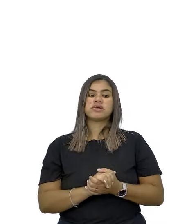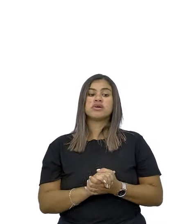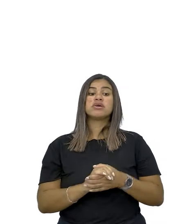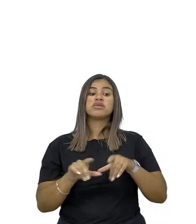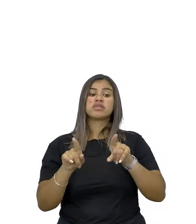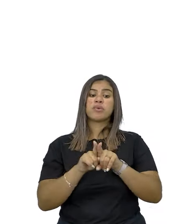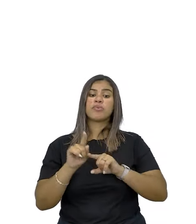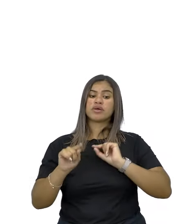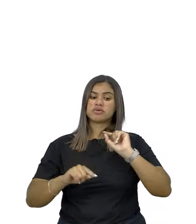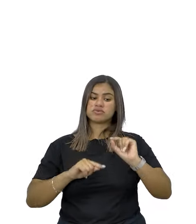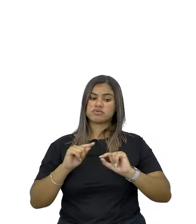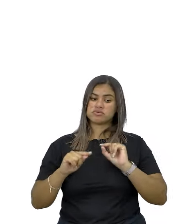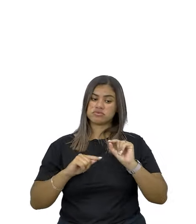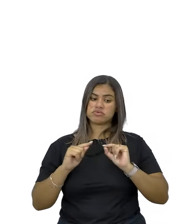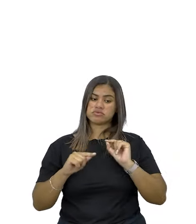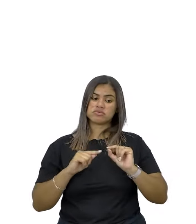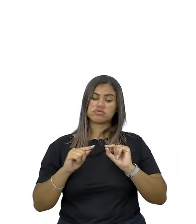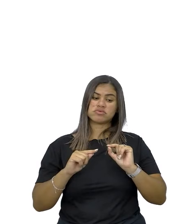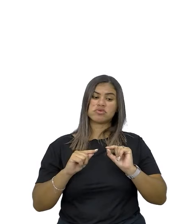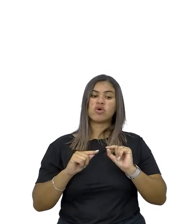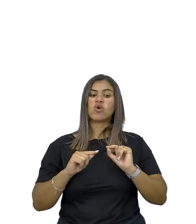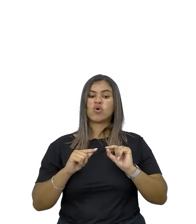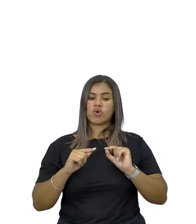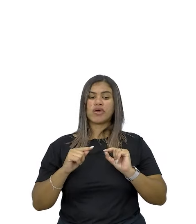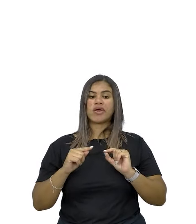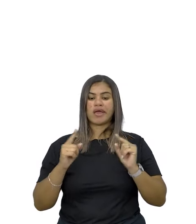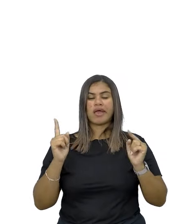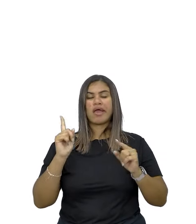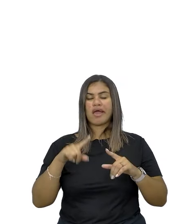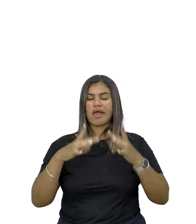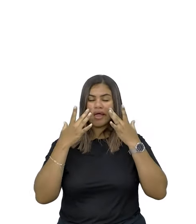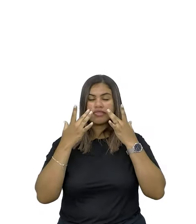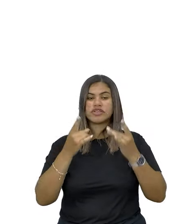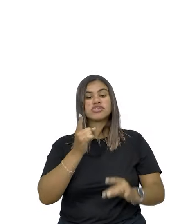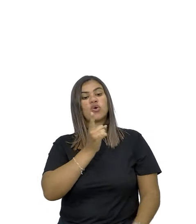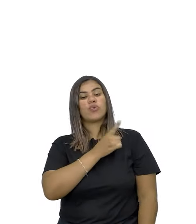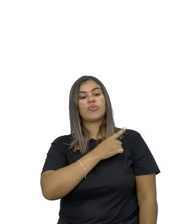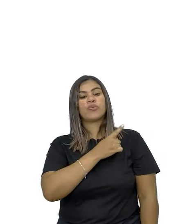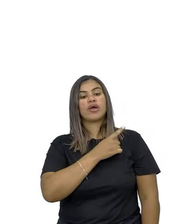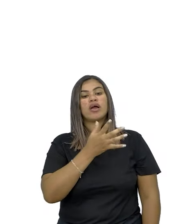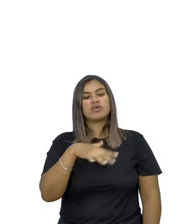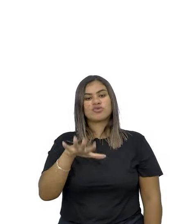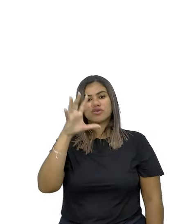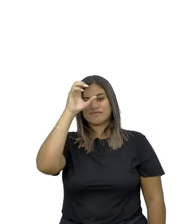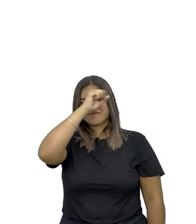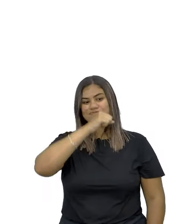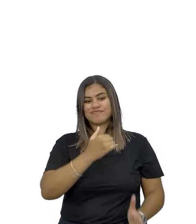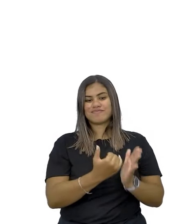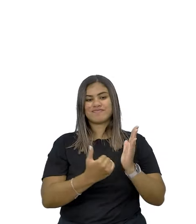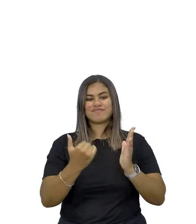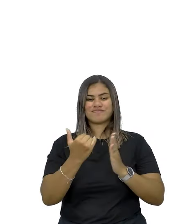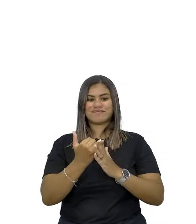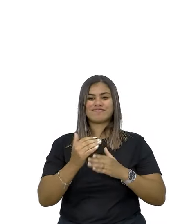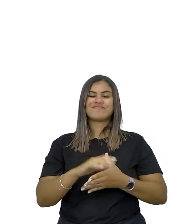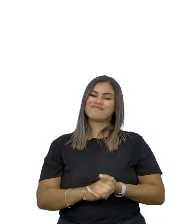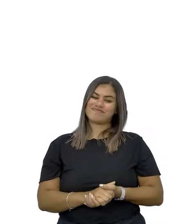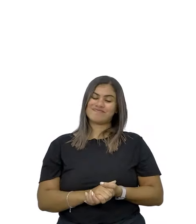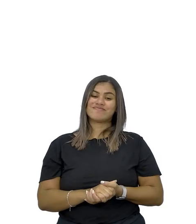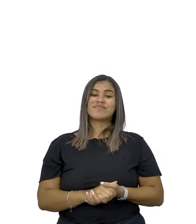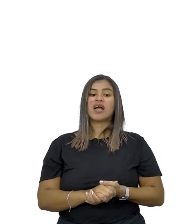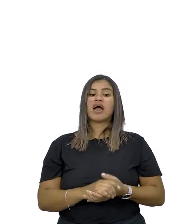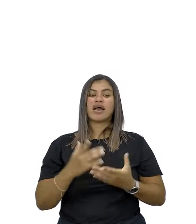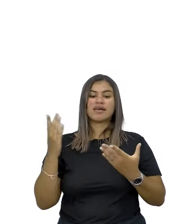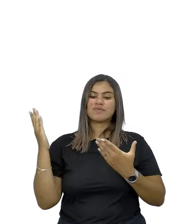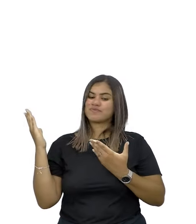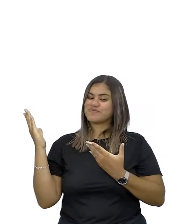pena a gente observar e estar à luz desse nosso primeiro ano do ensino médio, para a gente poder aprender um pouquinho mais. Deixo aqui para vocês o nosso